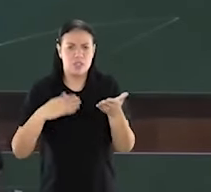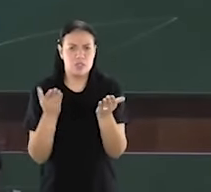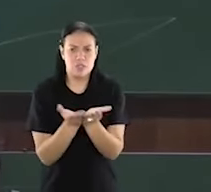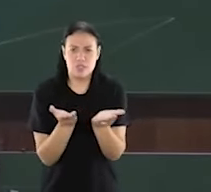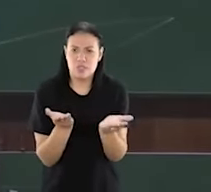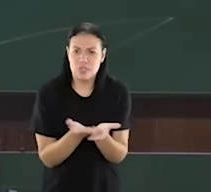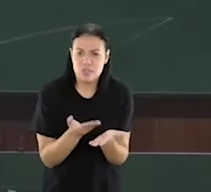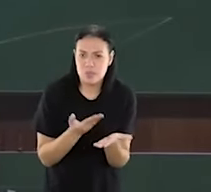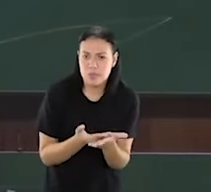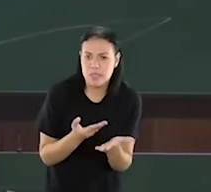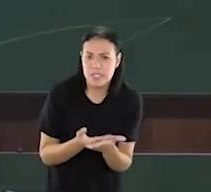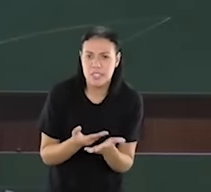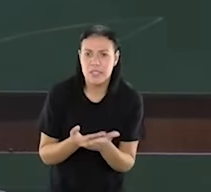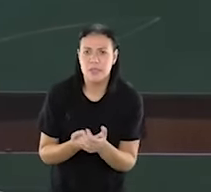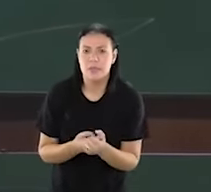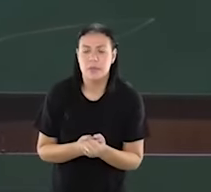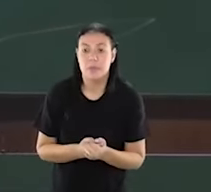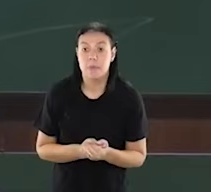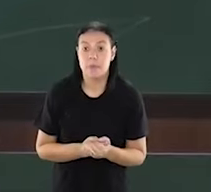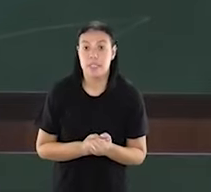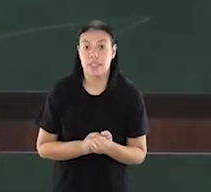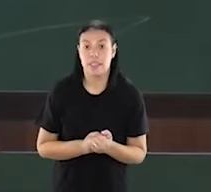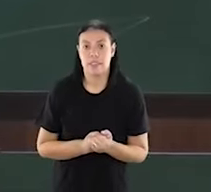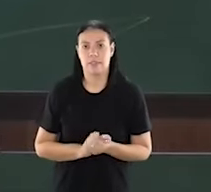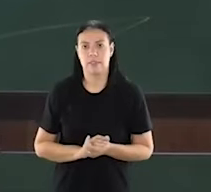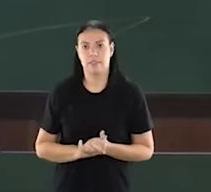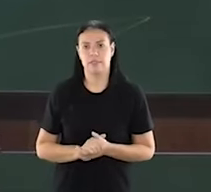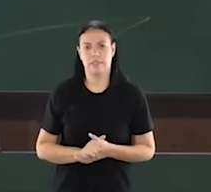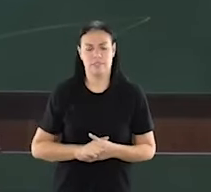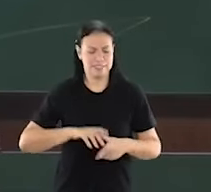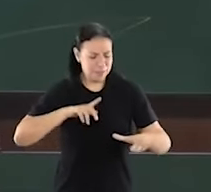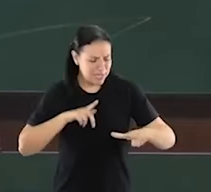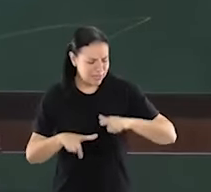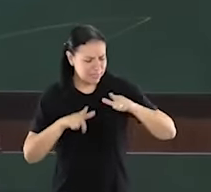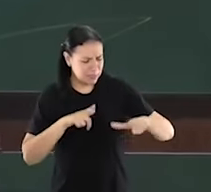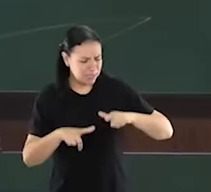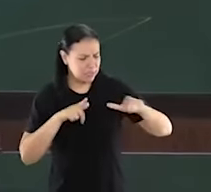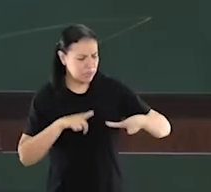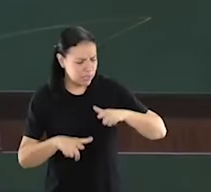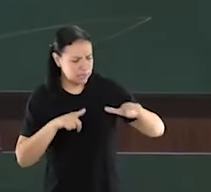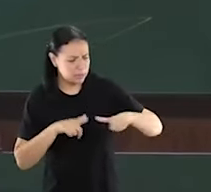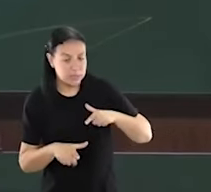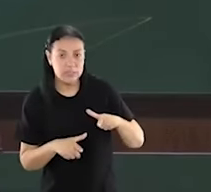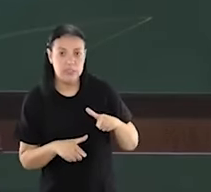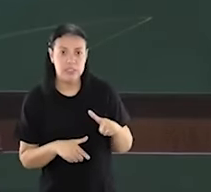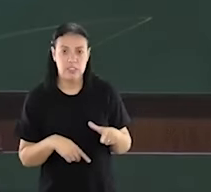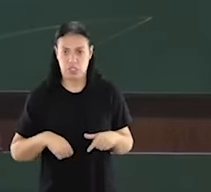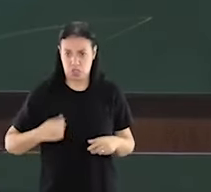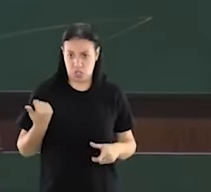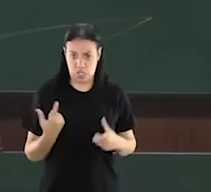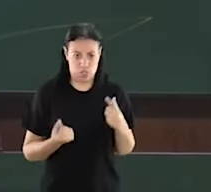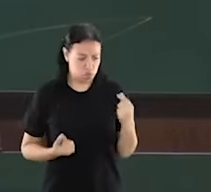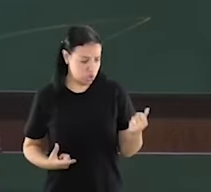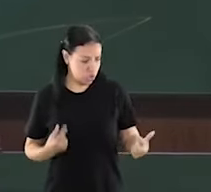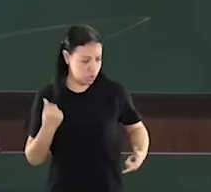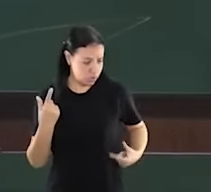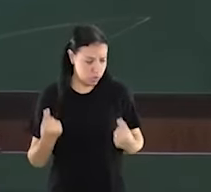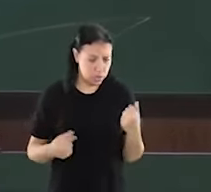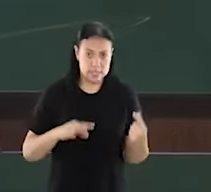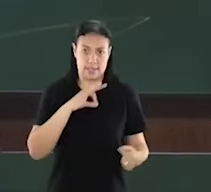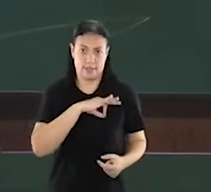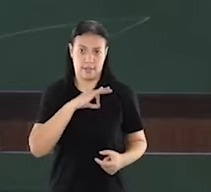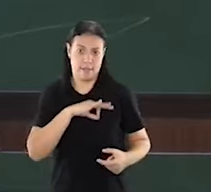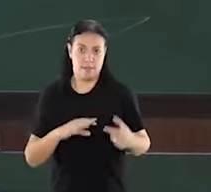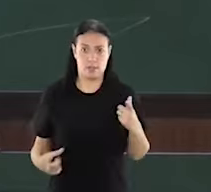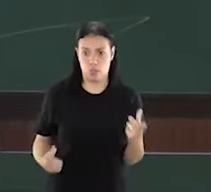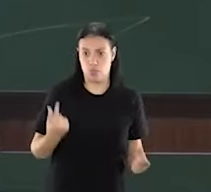qual era a grande crise de Salomão, uma das crises dele? Trabalhar, trabalhar, trabalhar, trabalhar, trabalhar, ganhar dinheiro, ganhar dinheiro, ganhar dinheiro, ganhar dinheiro,